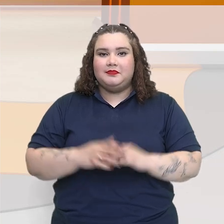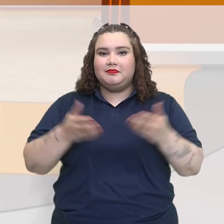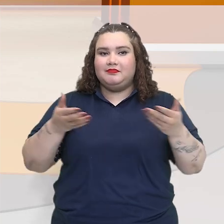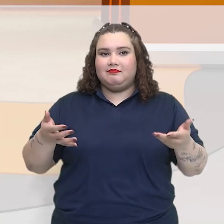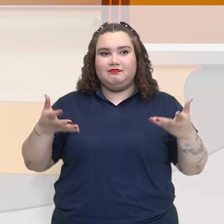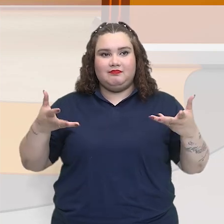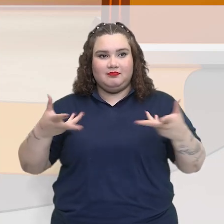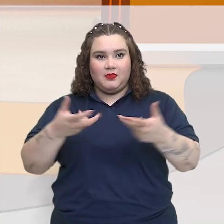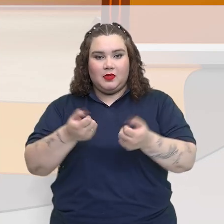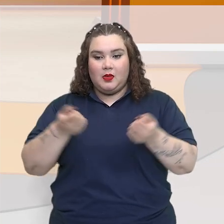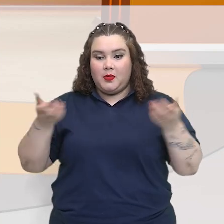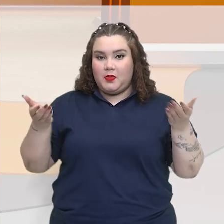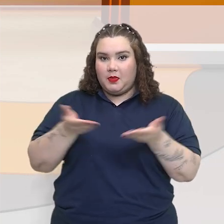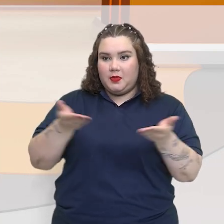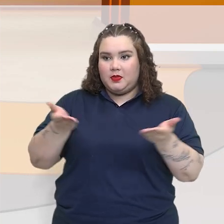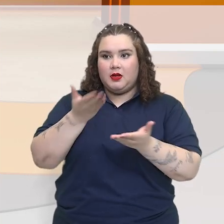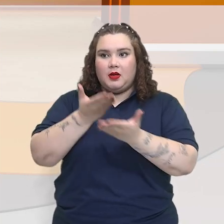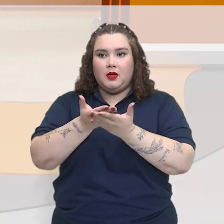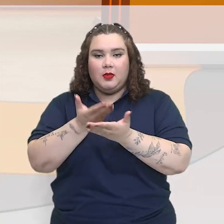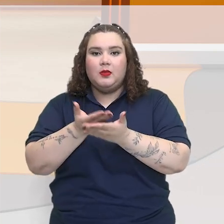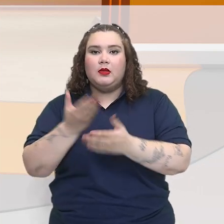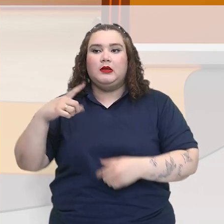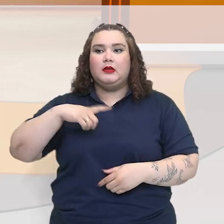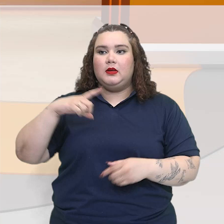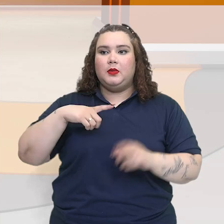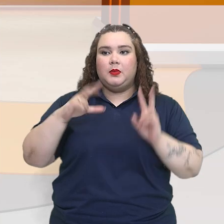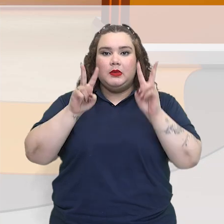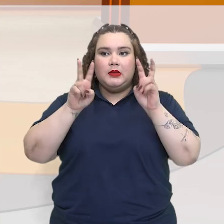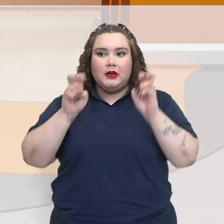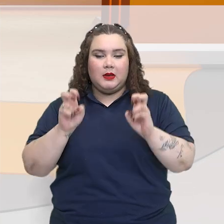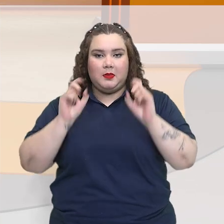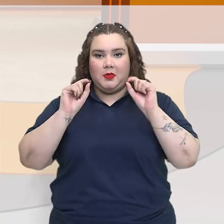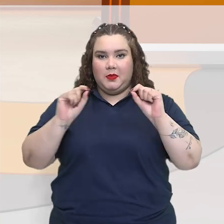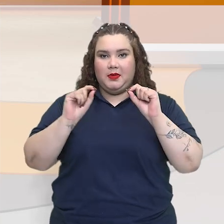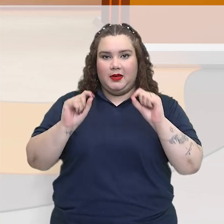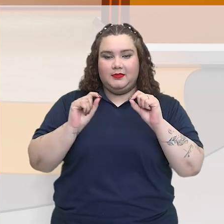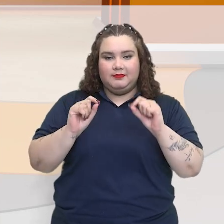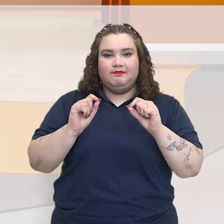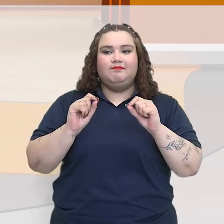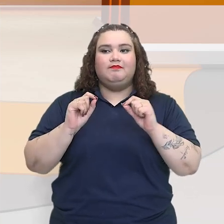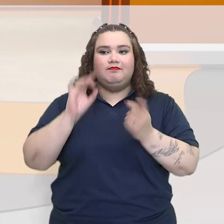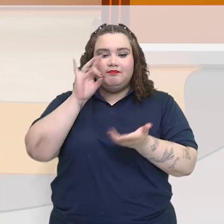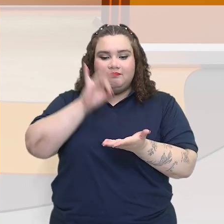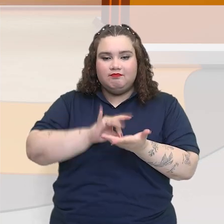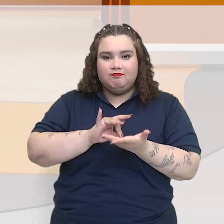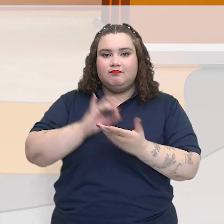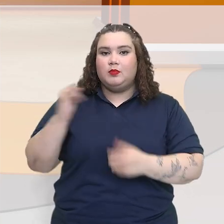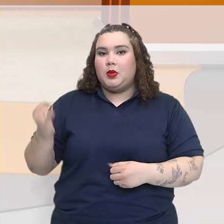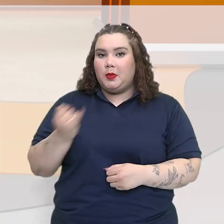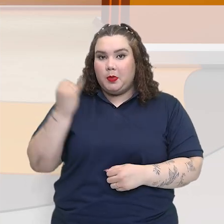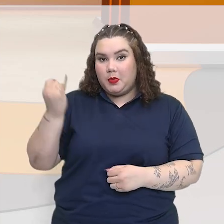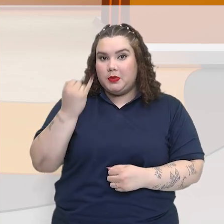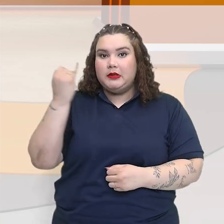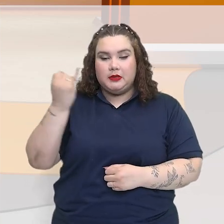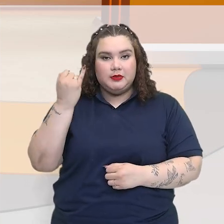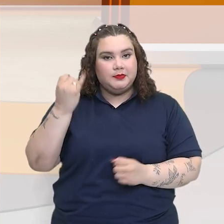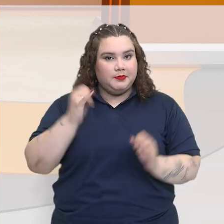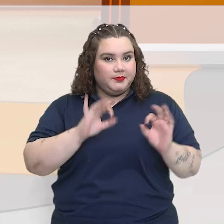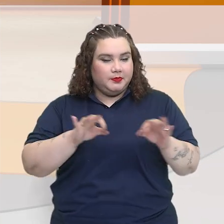Maravilha! A nossa aula, ela terá uma temática extremamente